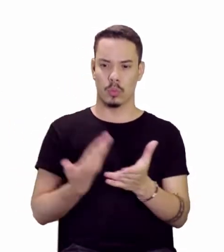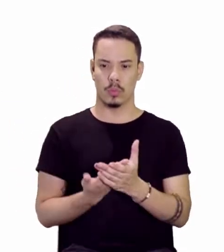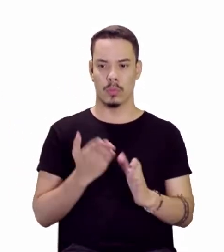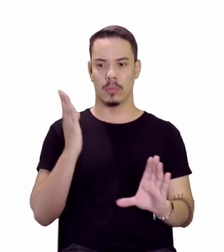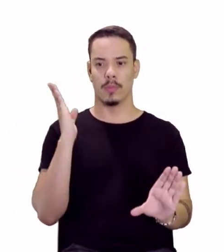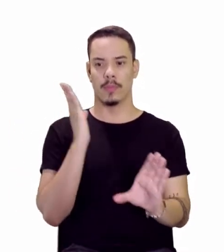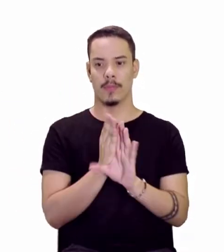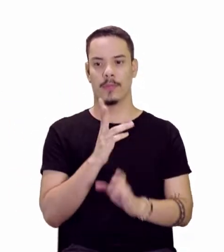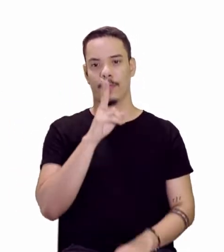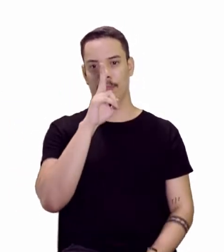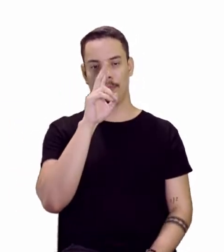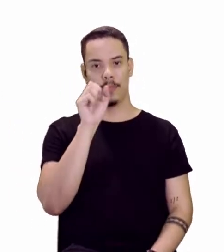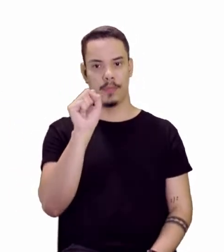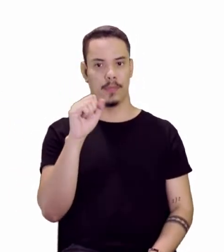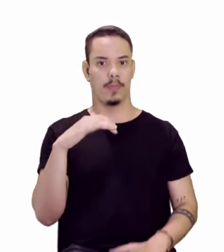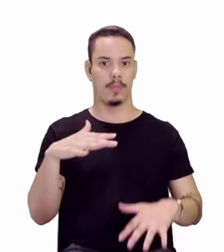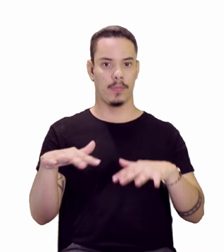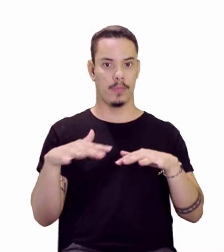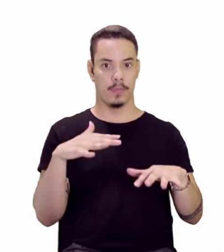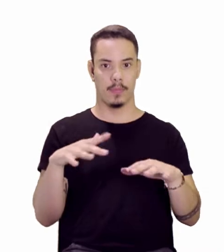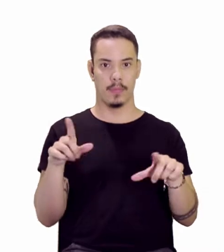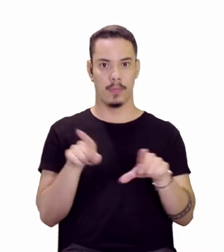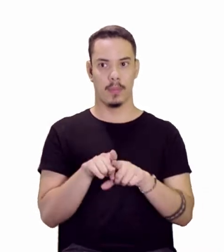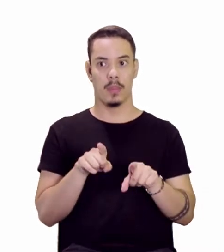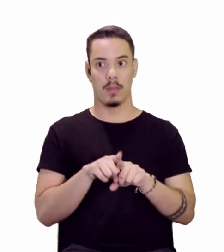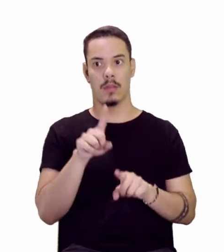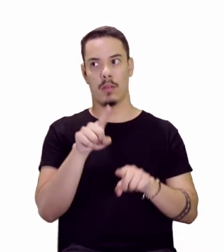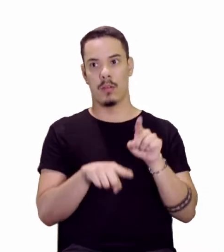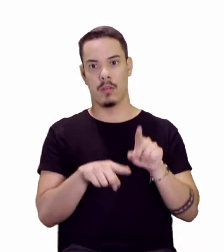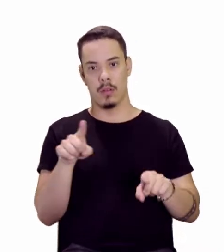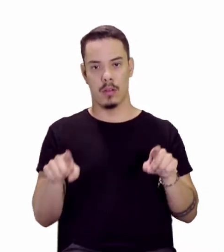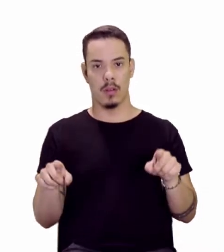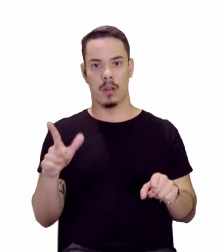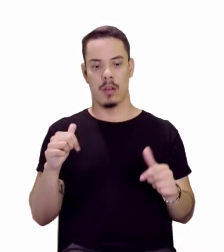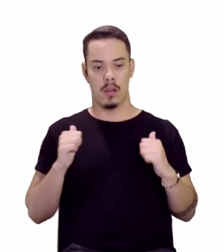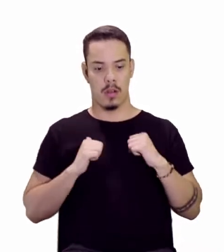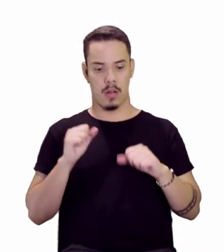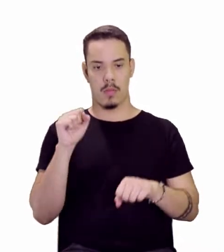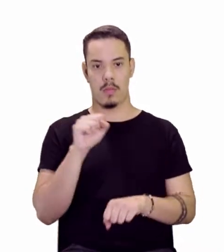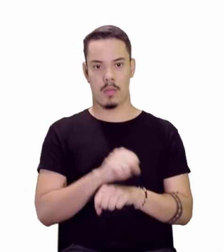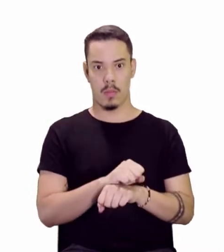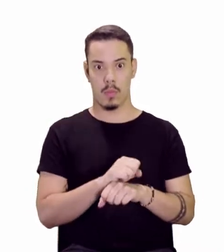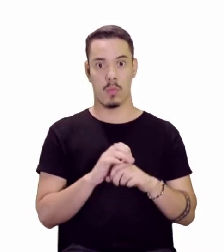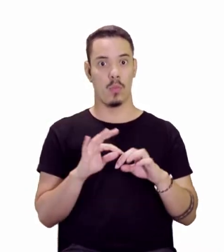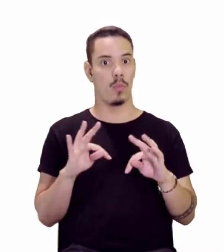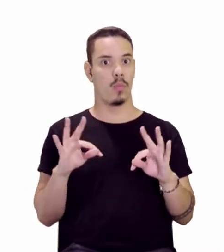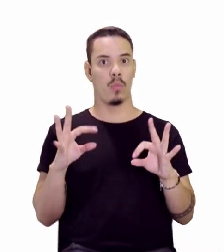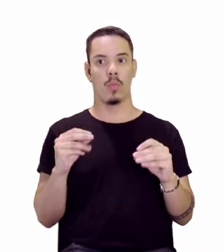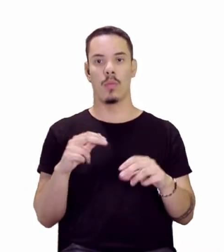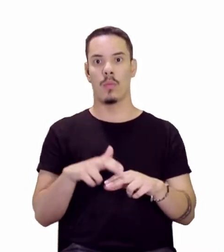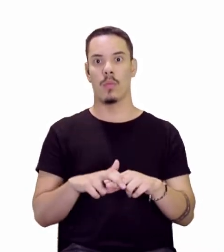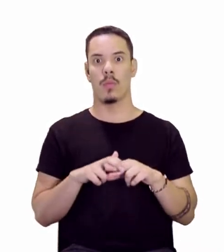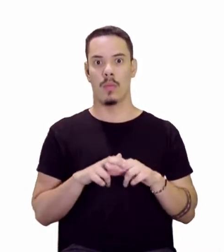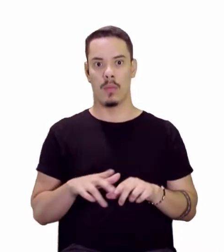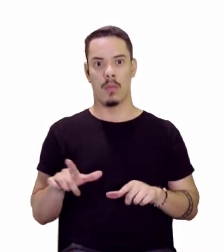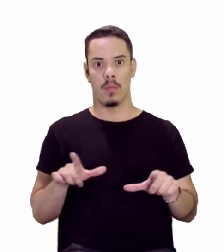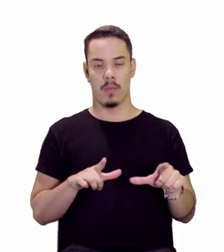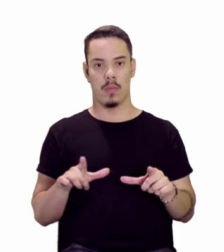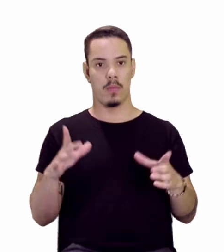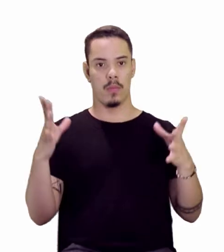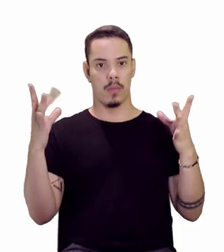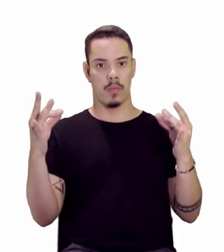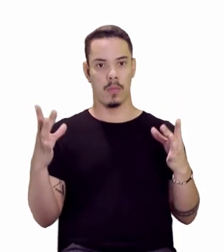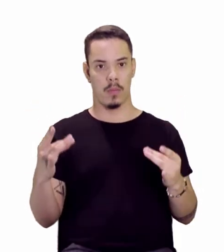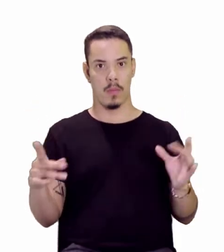né? O movimento, o movimento variado, o repouso, o movimento circular. Então, quando a gente está trabalhando aí a estática